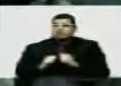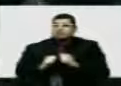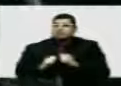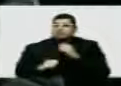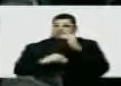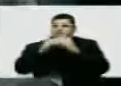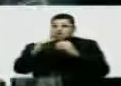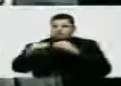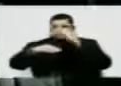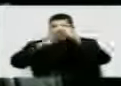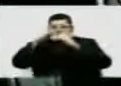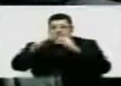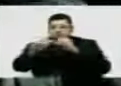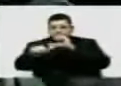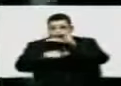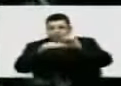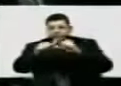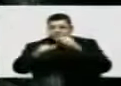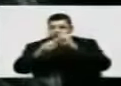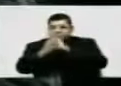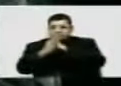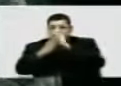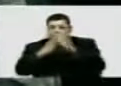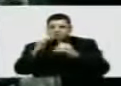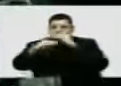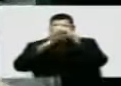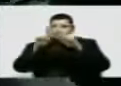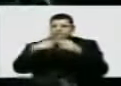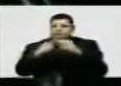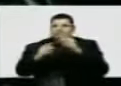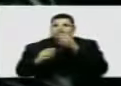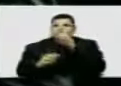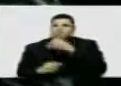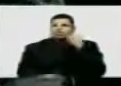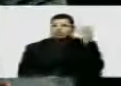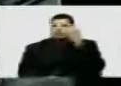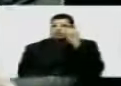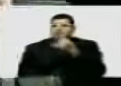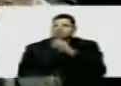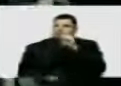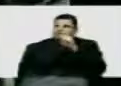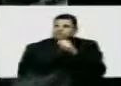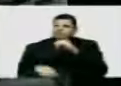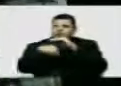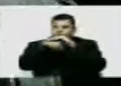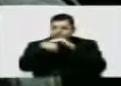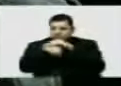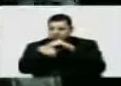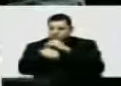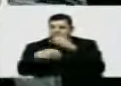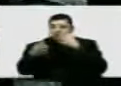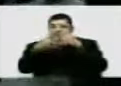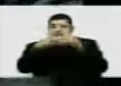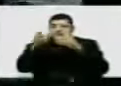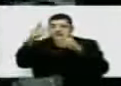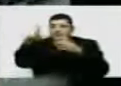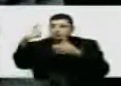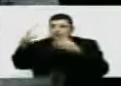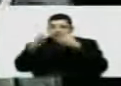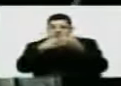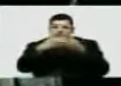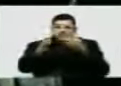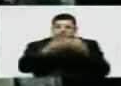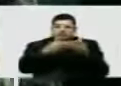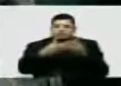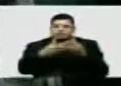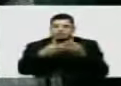posteriormente hábitos sejam construídos, mudanças de paradigmas sejam construídas, e é válido discutirmos qualquer outro tipo